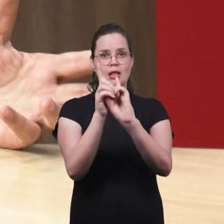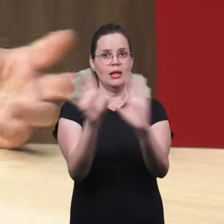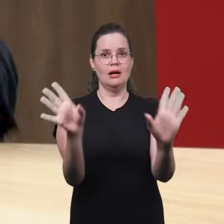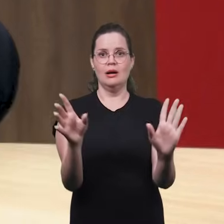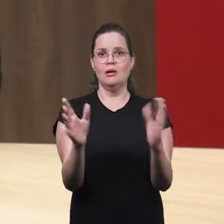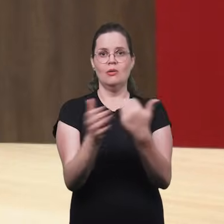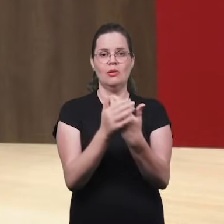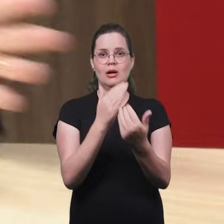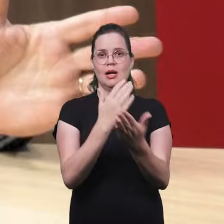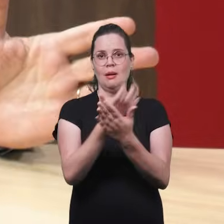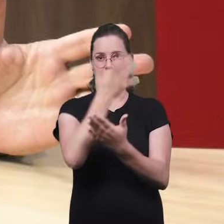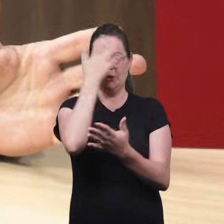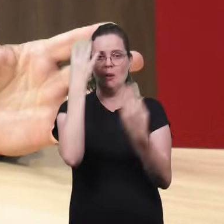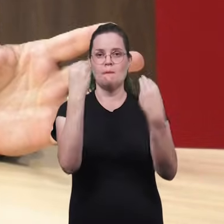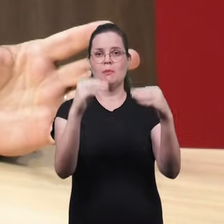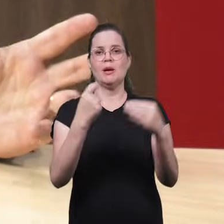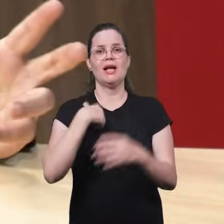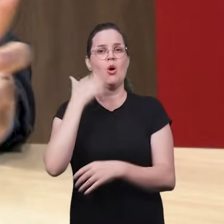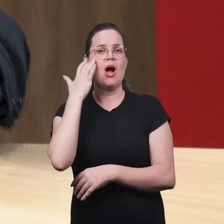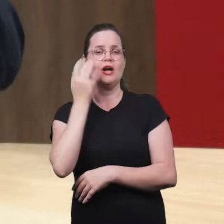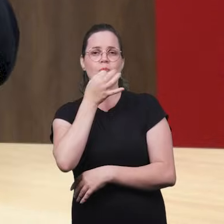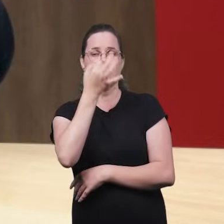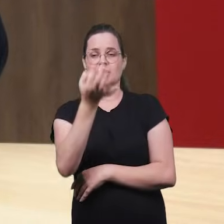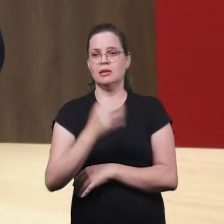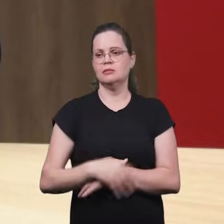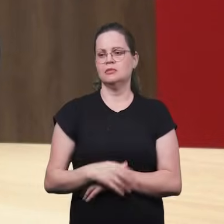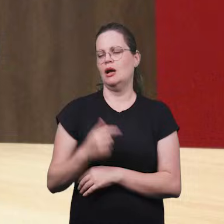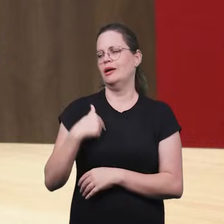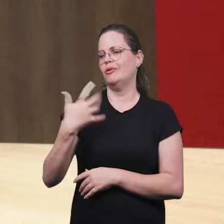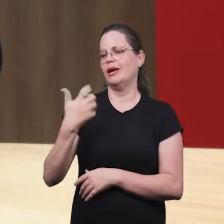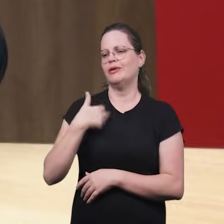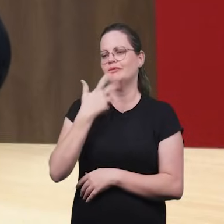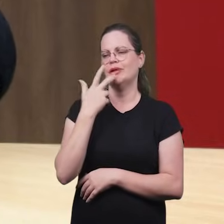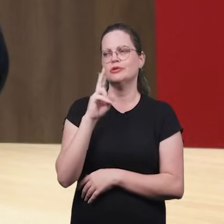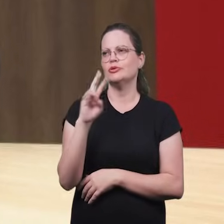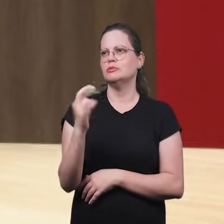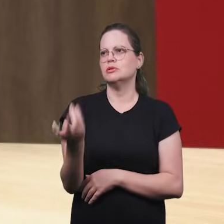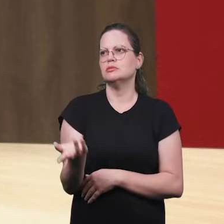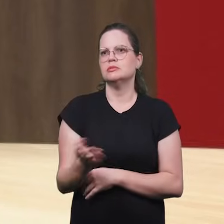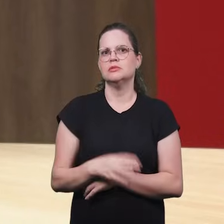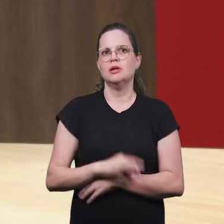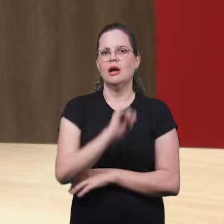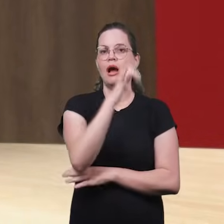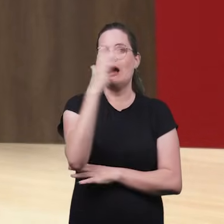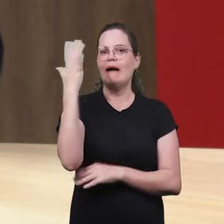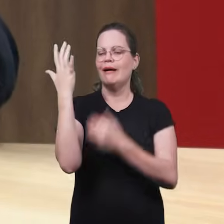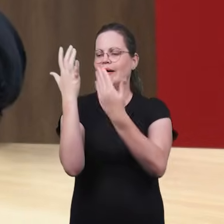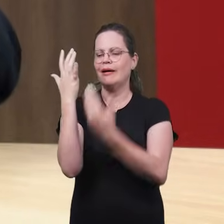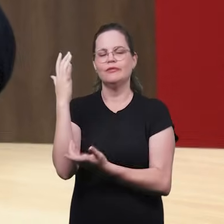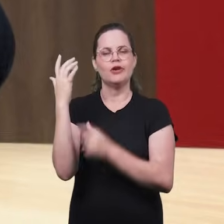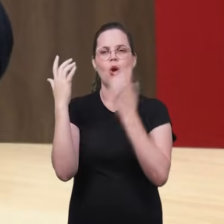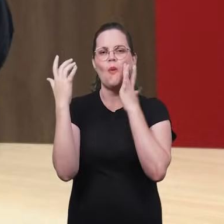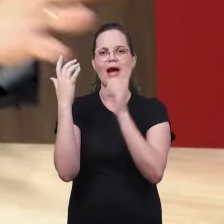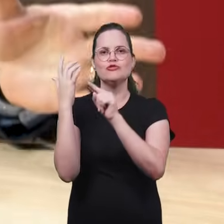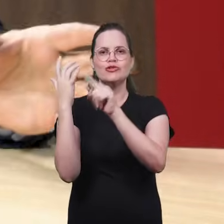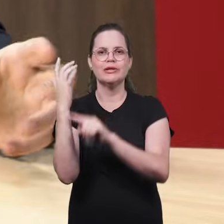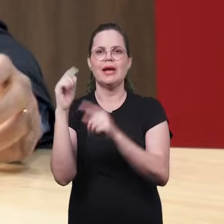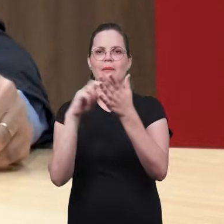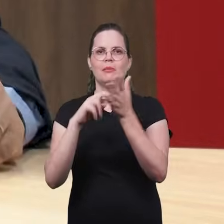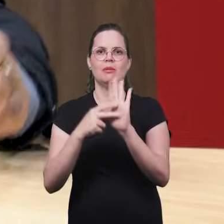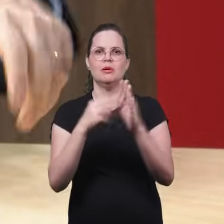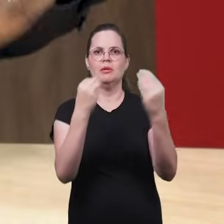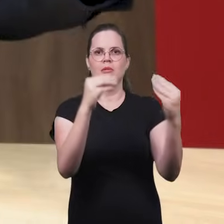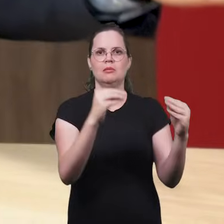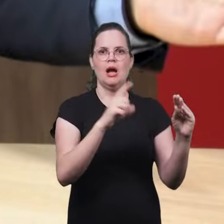democratizada. Todo mundo coloca lá o que acha. Eu quero falar, sei lá, sobre a árvore tal, que eu acho que é